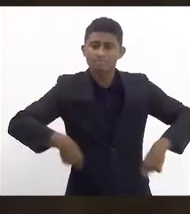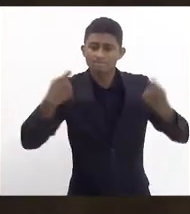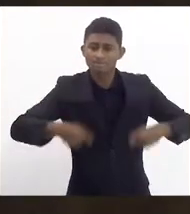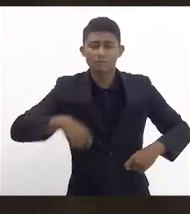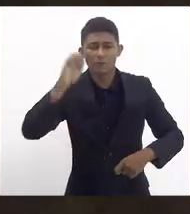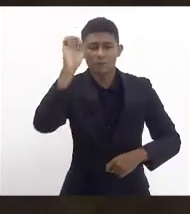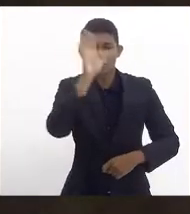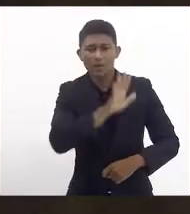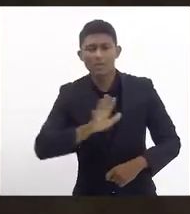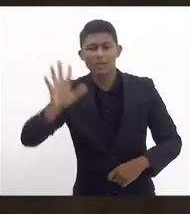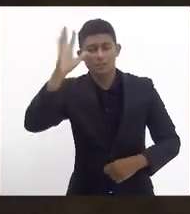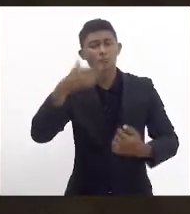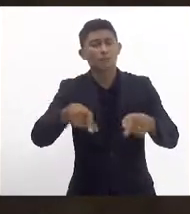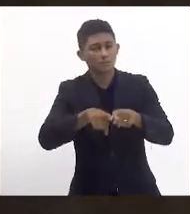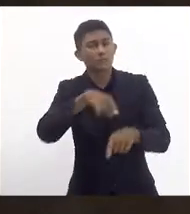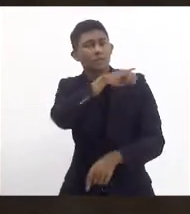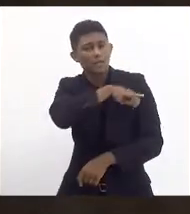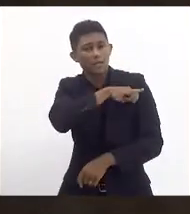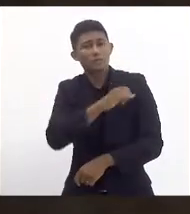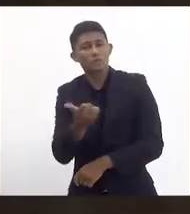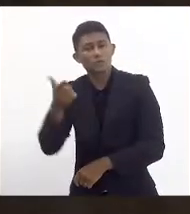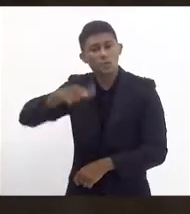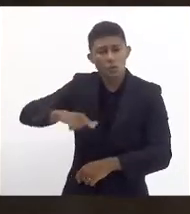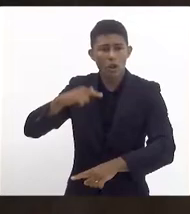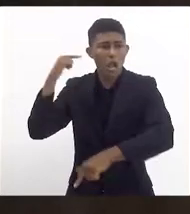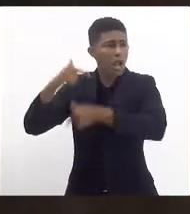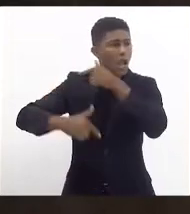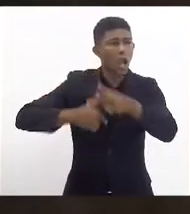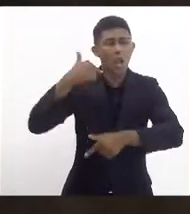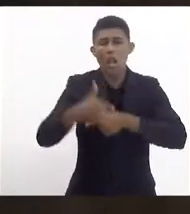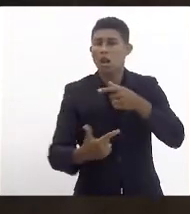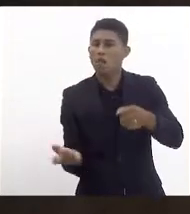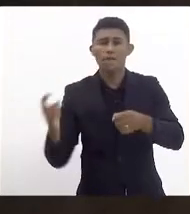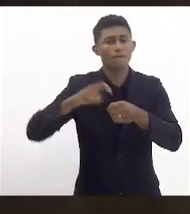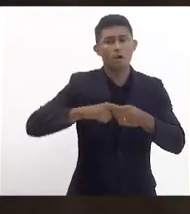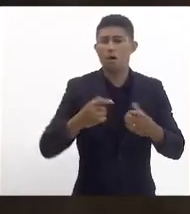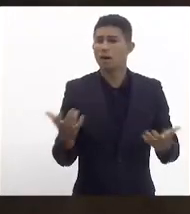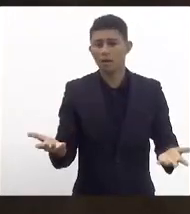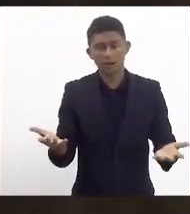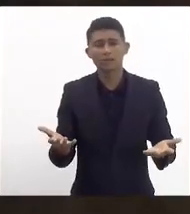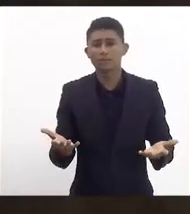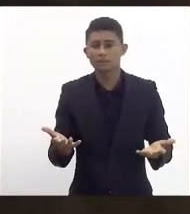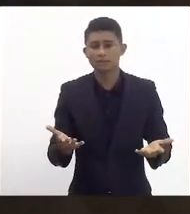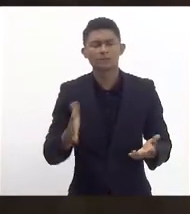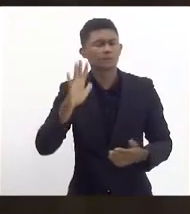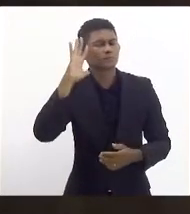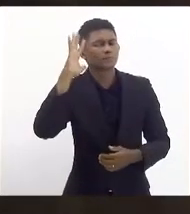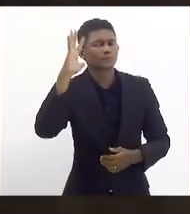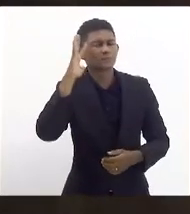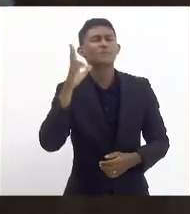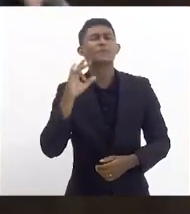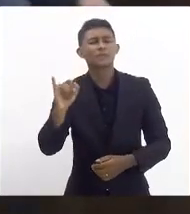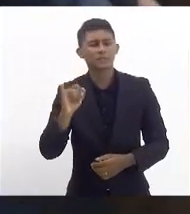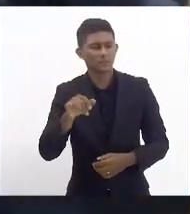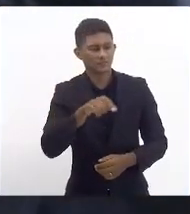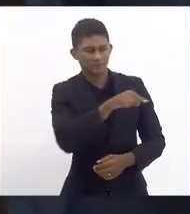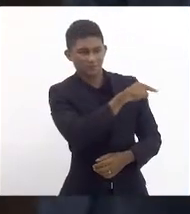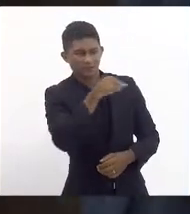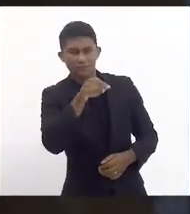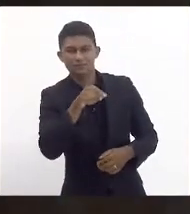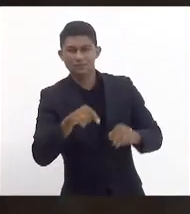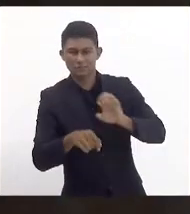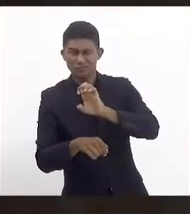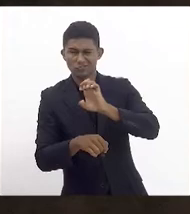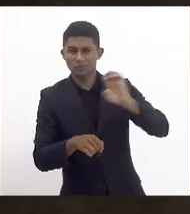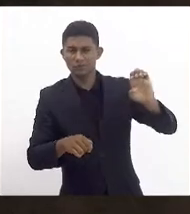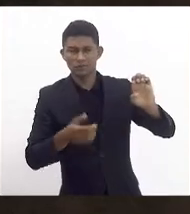retomar o Rio de Janeiro. Imagine se nós tivéssemos ouvido essa turma que vai